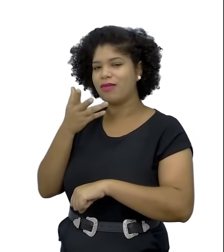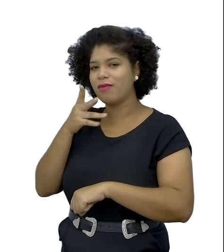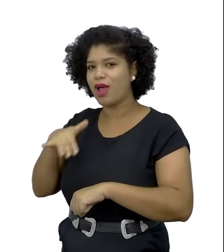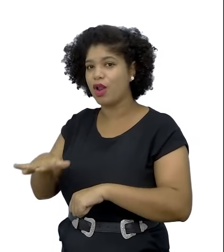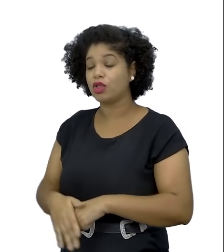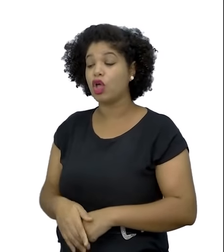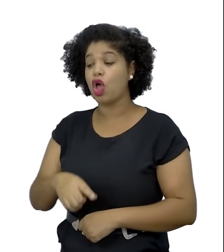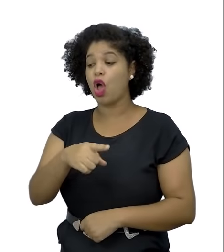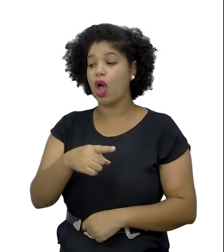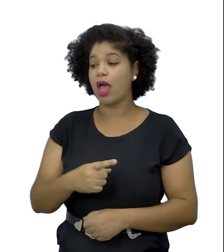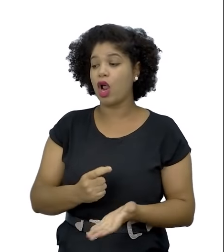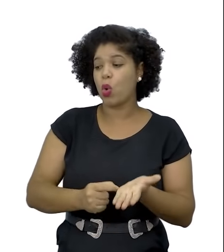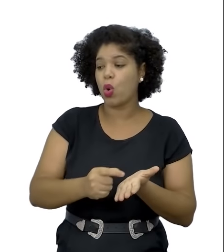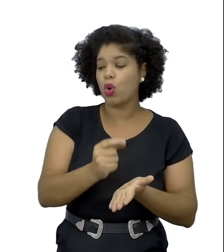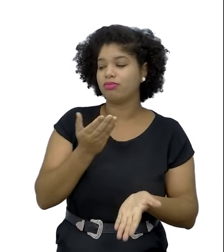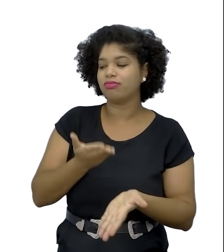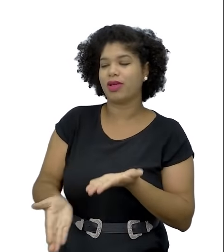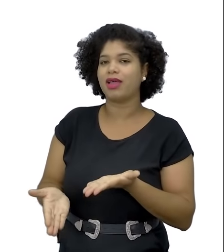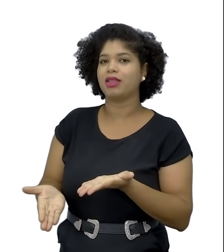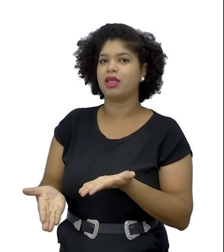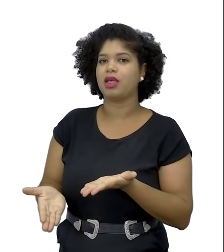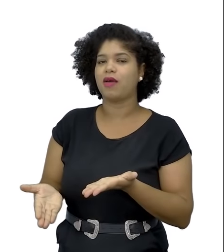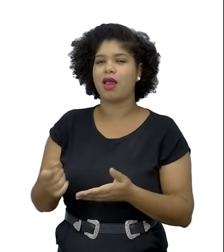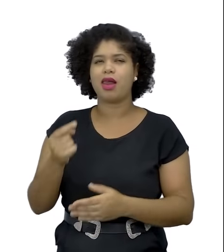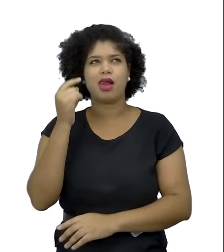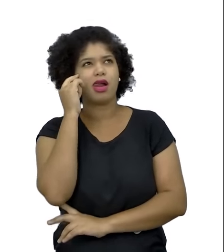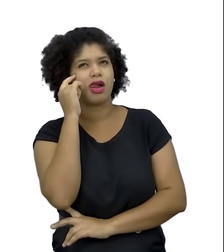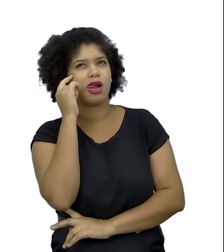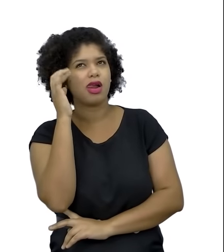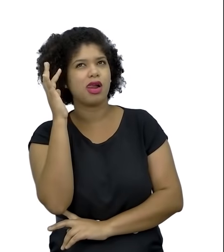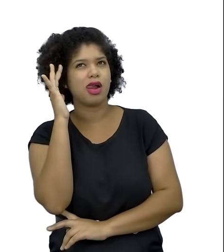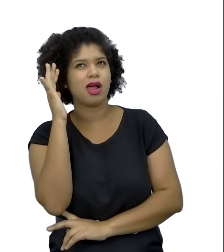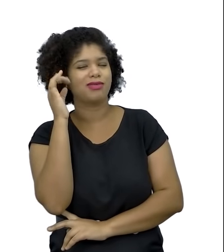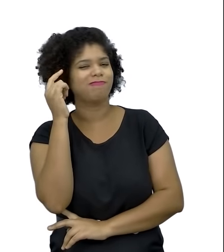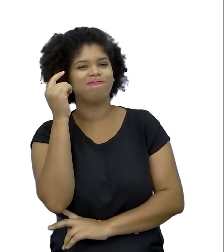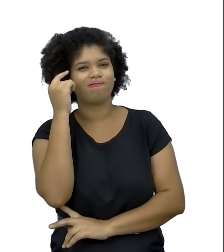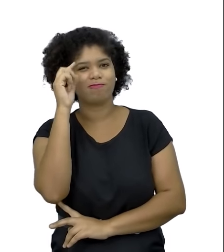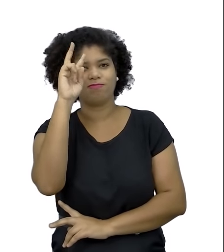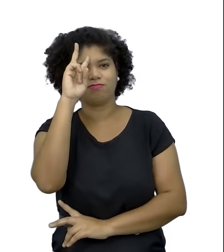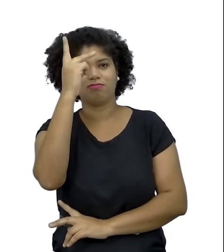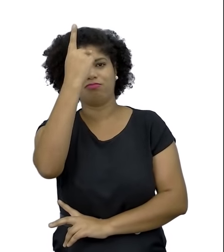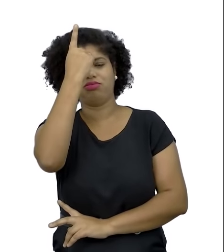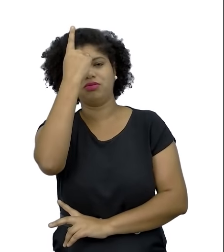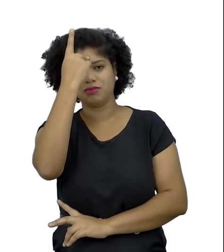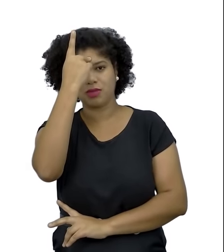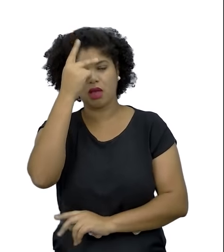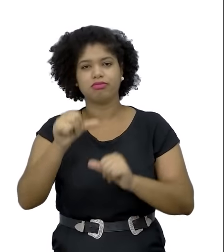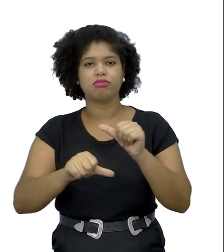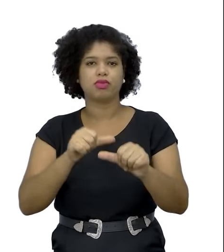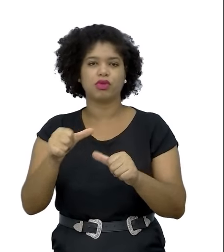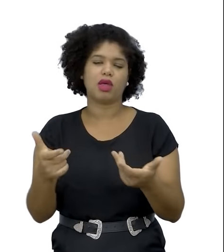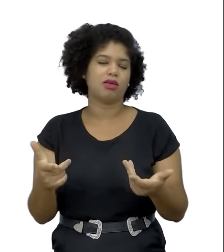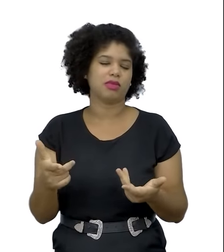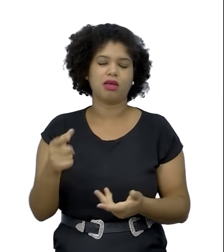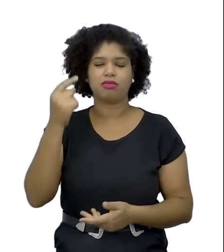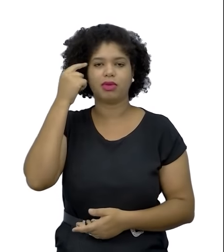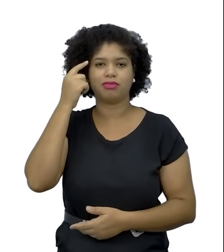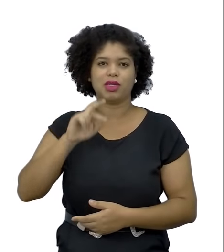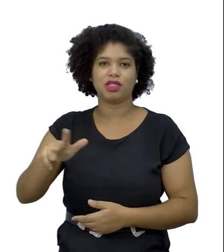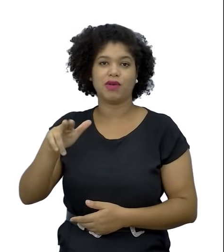perdeu! Vai levar a criança ao erro, porque ela pode fazer, numa situação em que